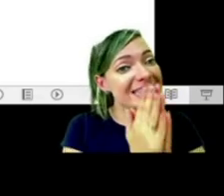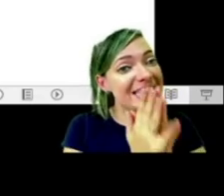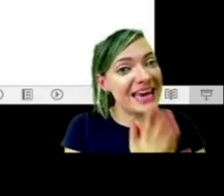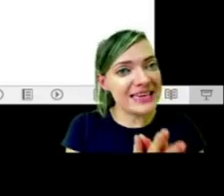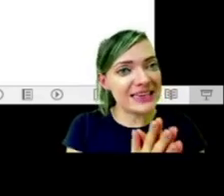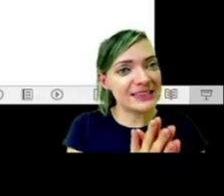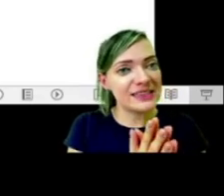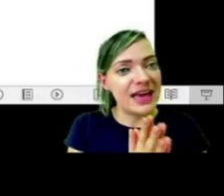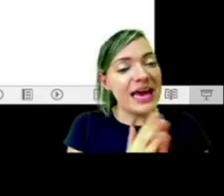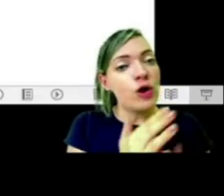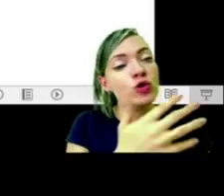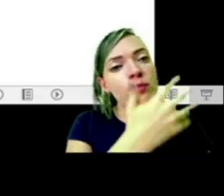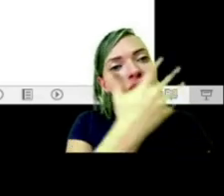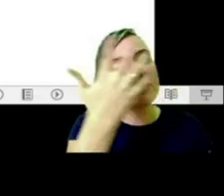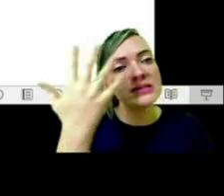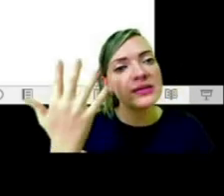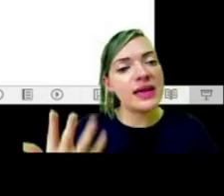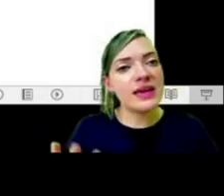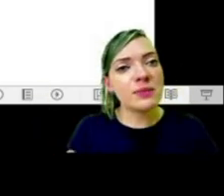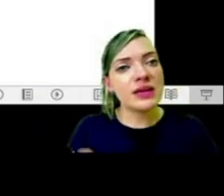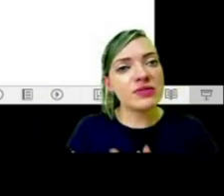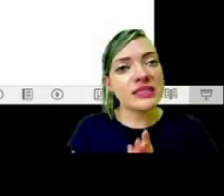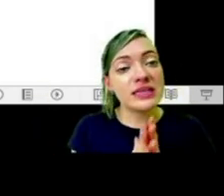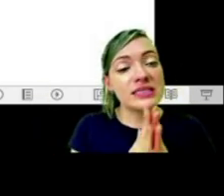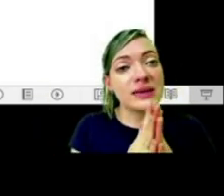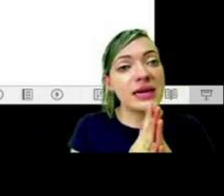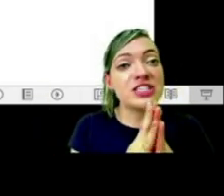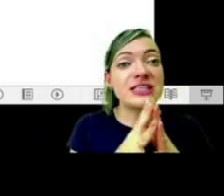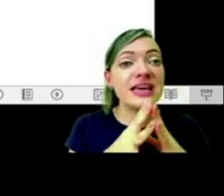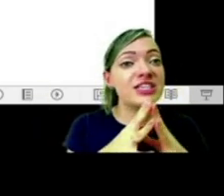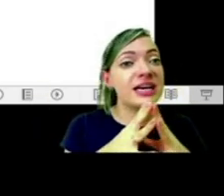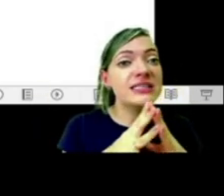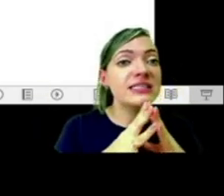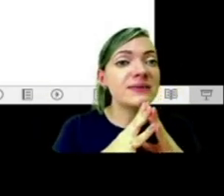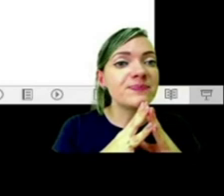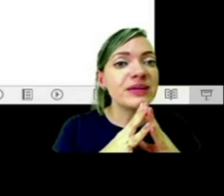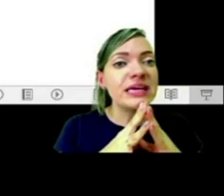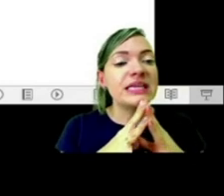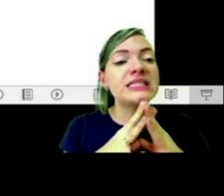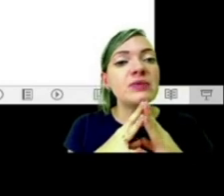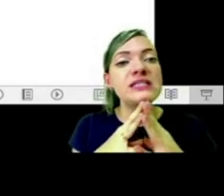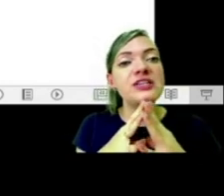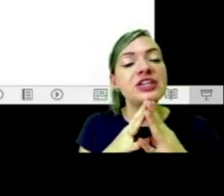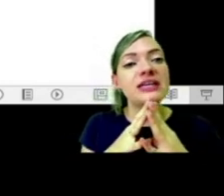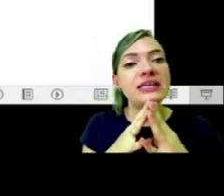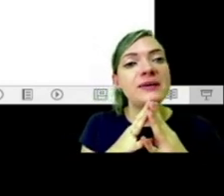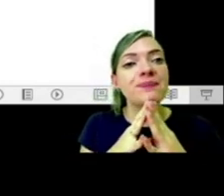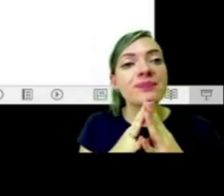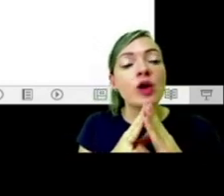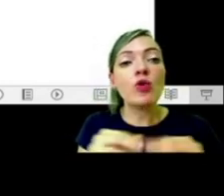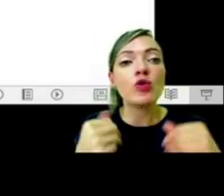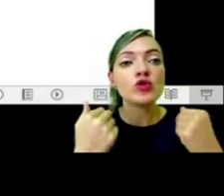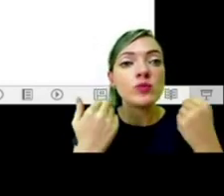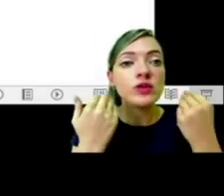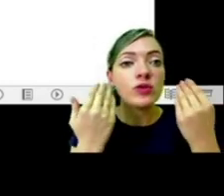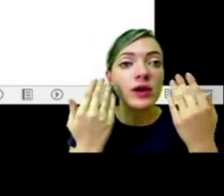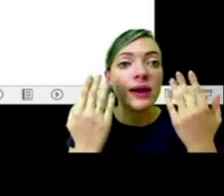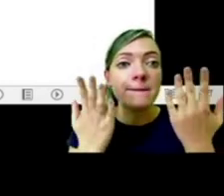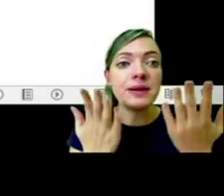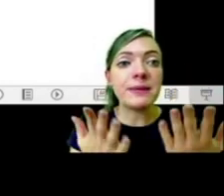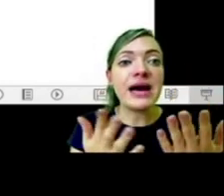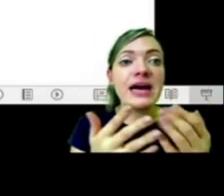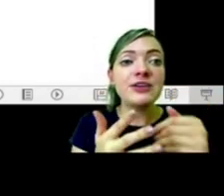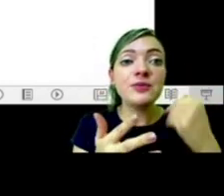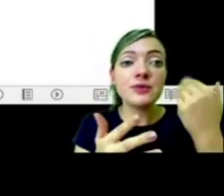várias cadeias. O nome chama-se teia porque você tem que se lembrar de teia de aranha. Então, existe ali um